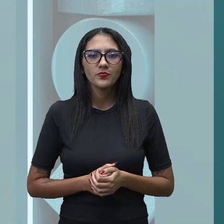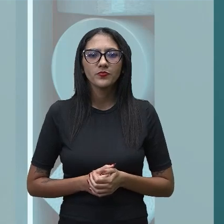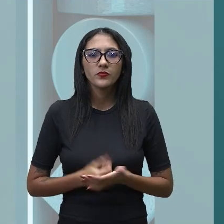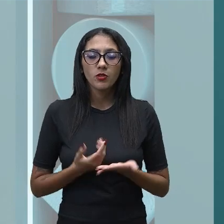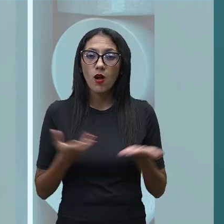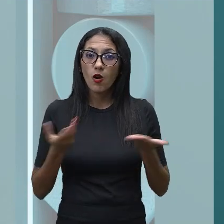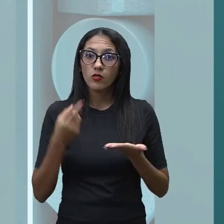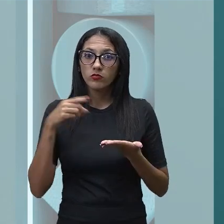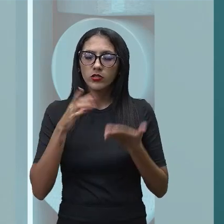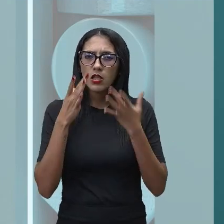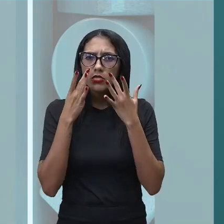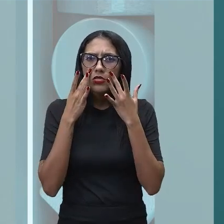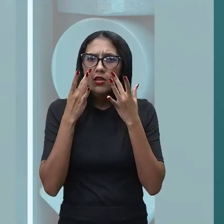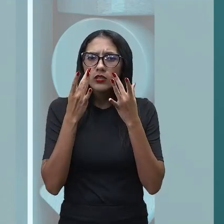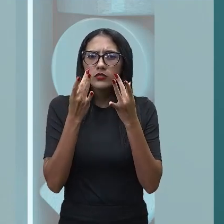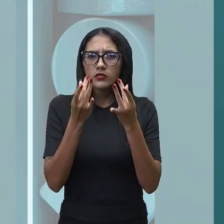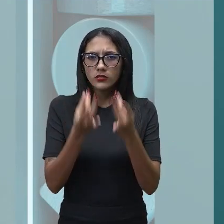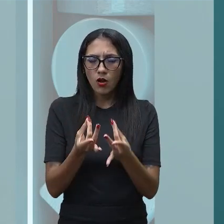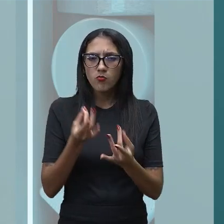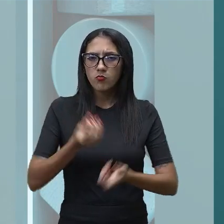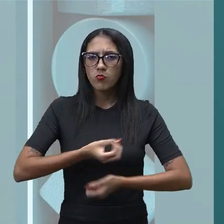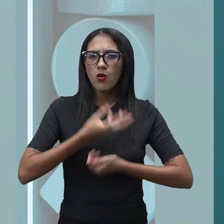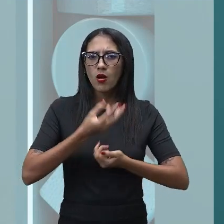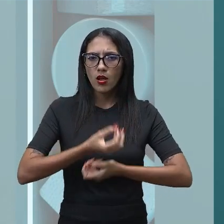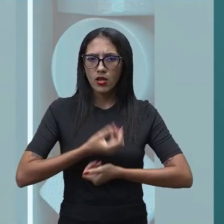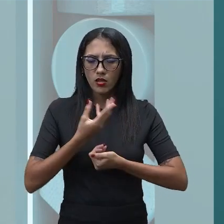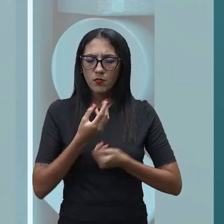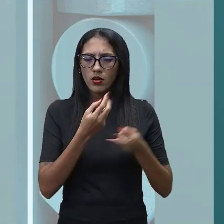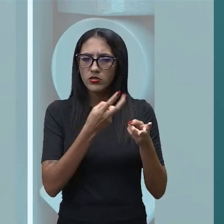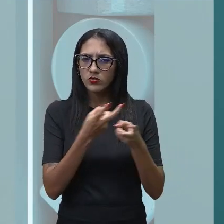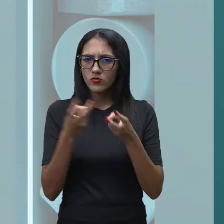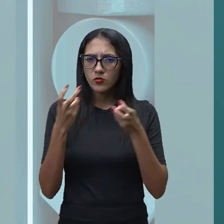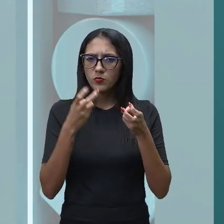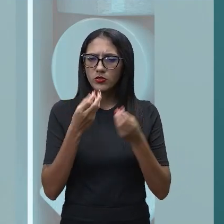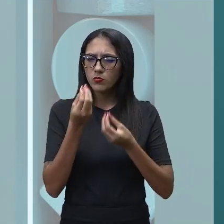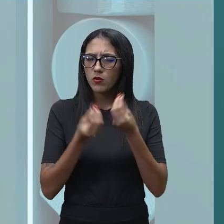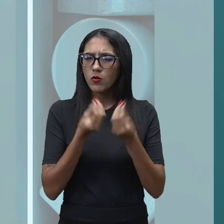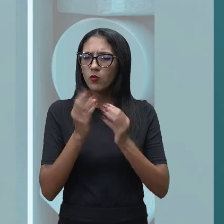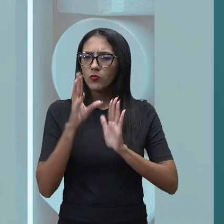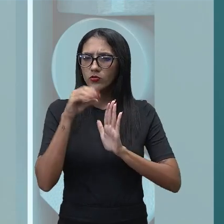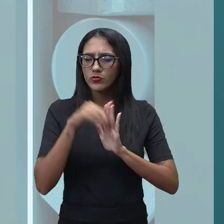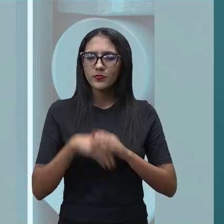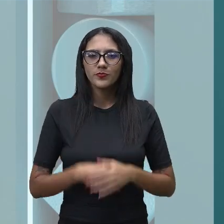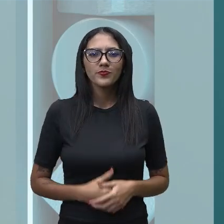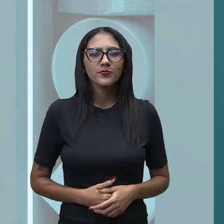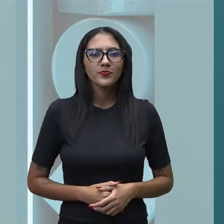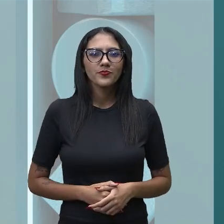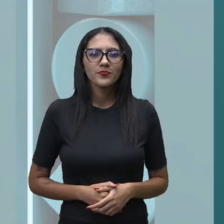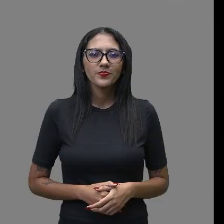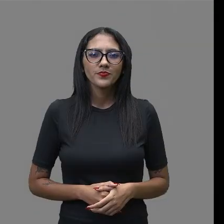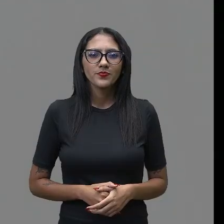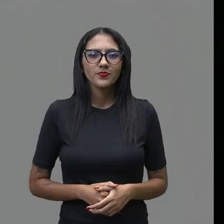desse poema e já a gente verifica a presença da figura de linguagem nele. Então, vamos ao poema.